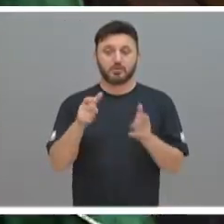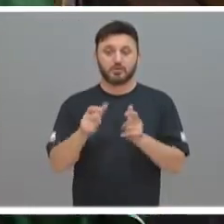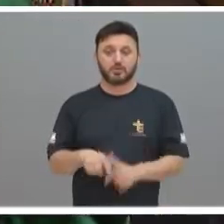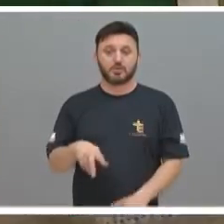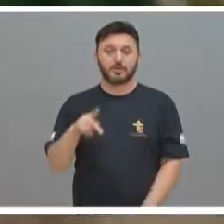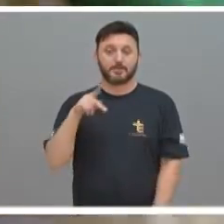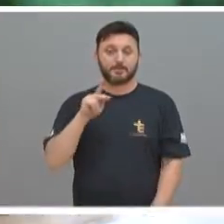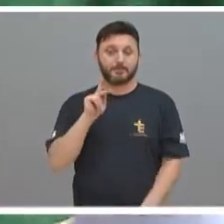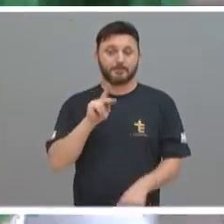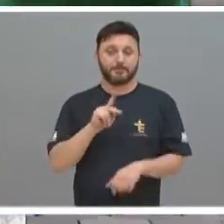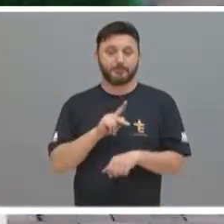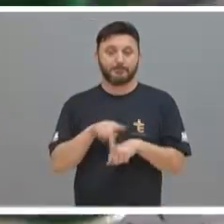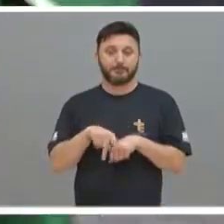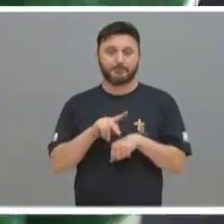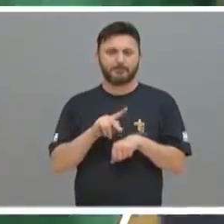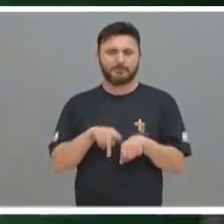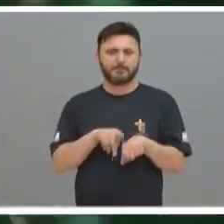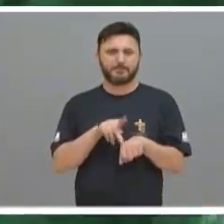Parnaíba, Piauí.